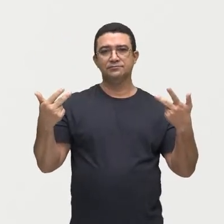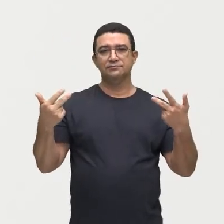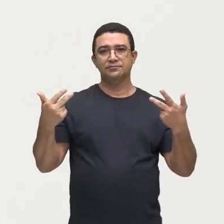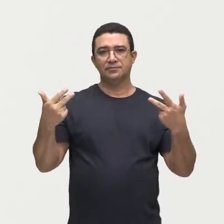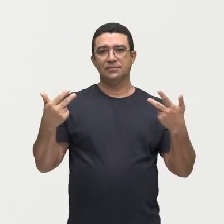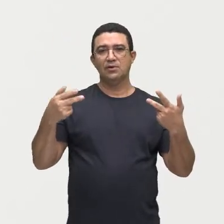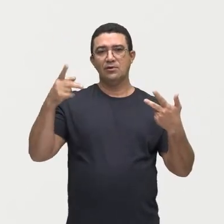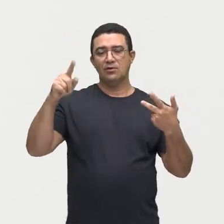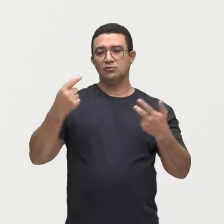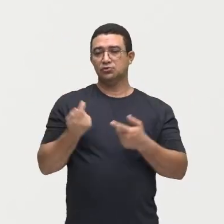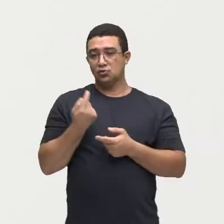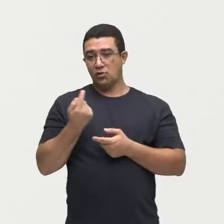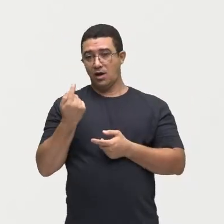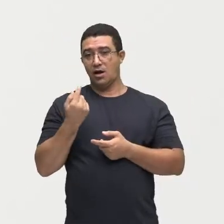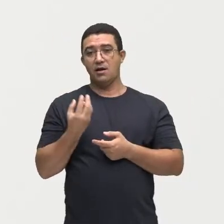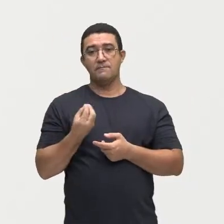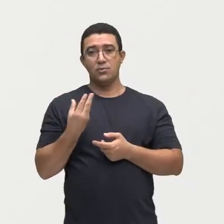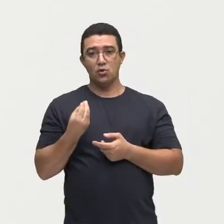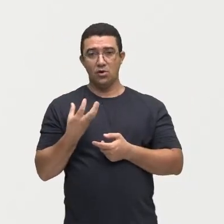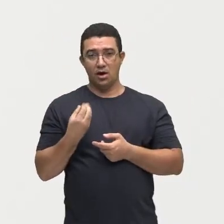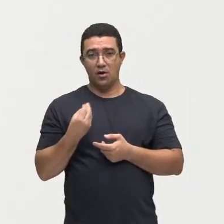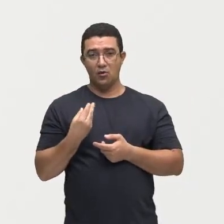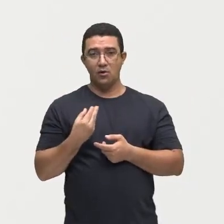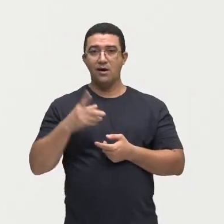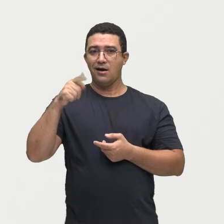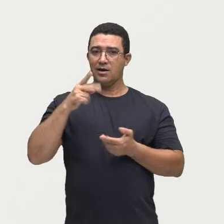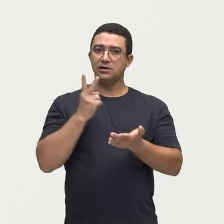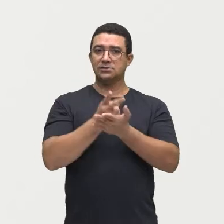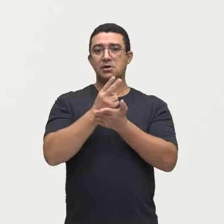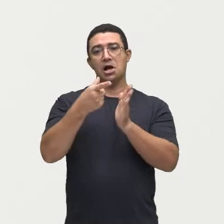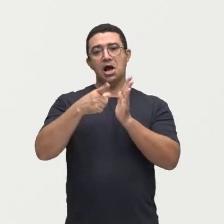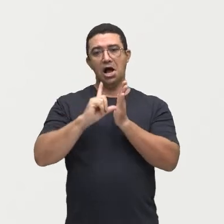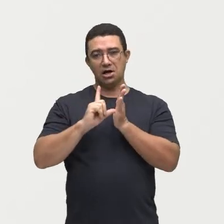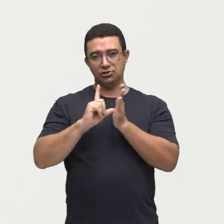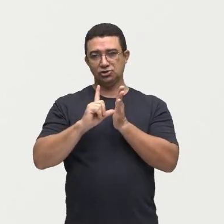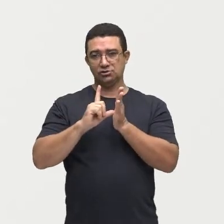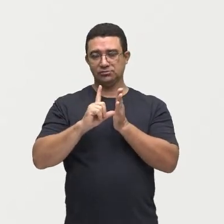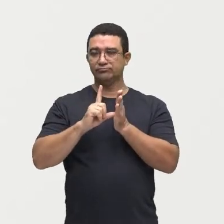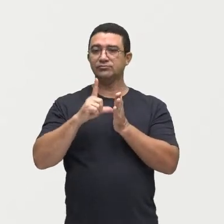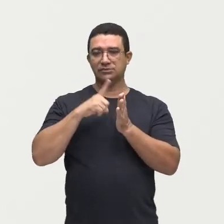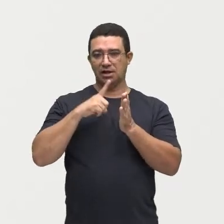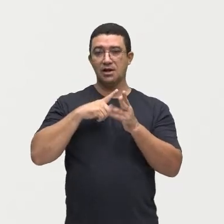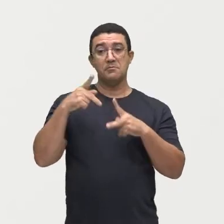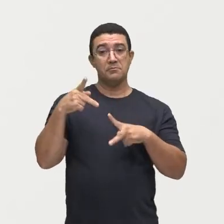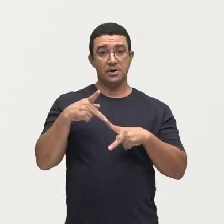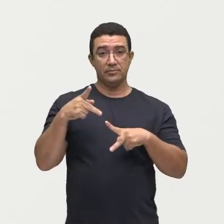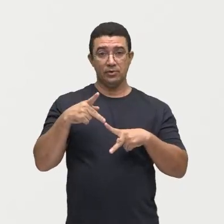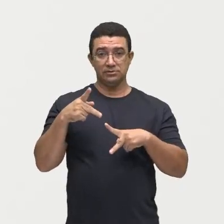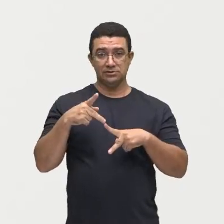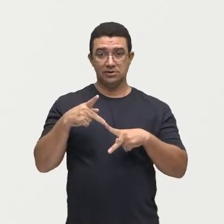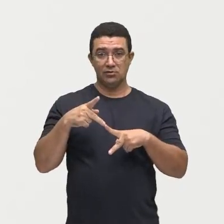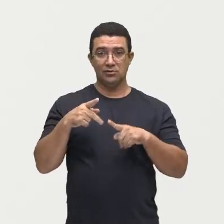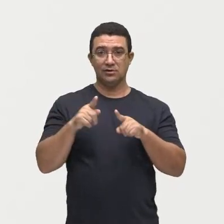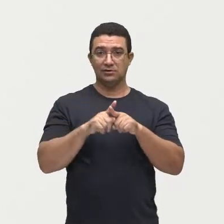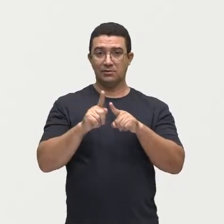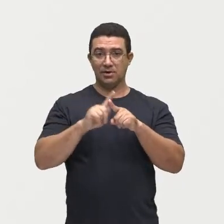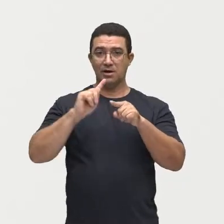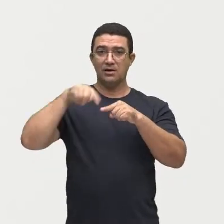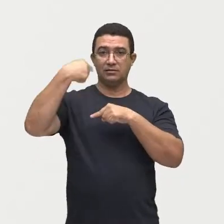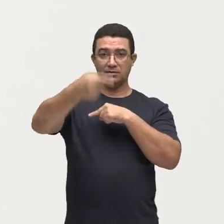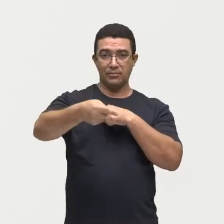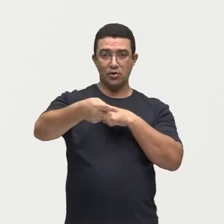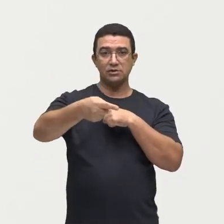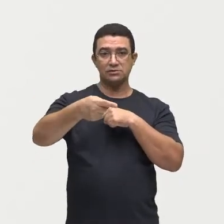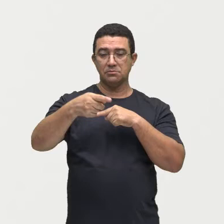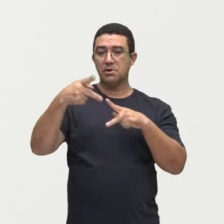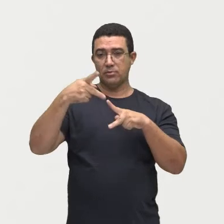pronome relativo. É sempre precedido de preposição, também antecedido por preposições. Então, vamos lá